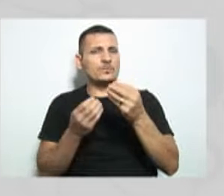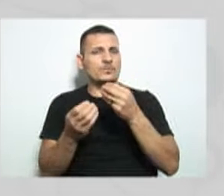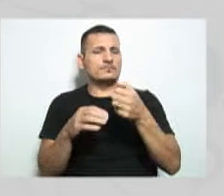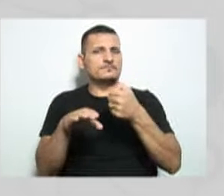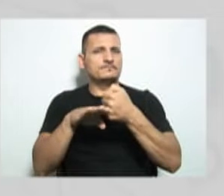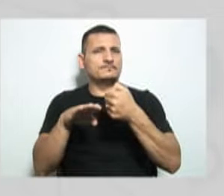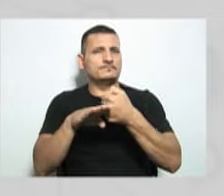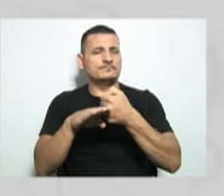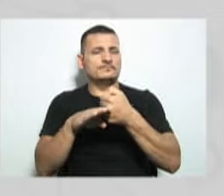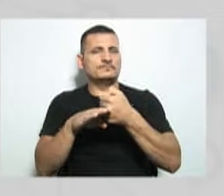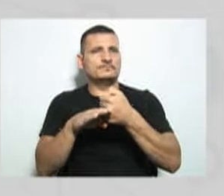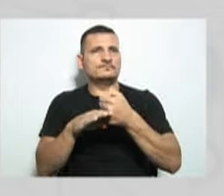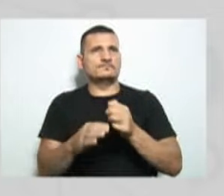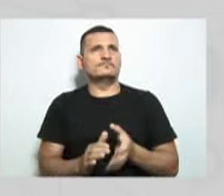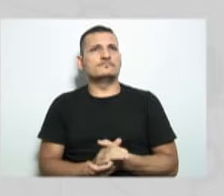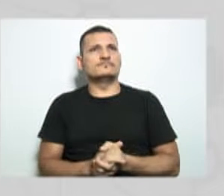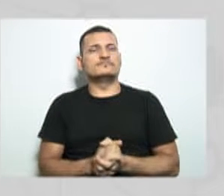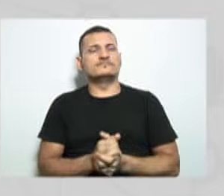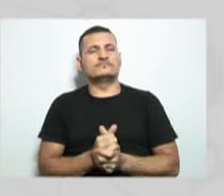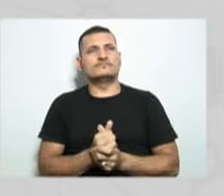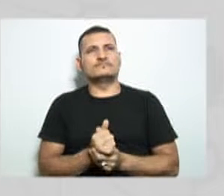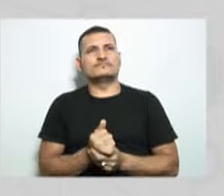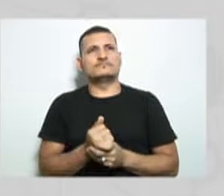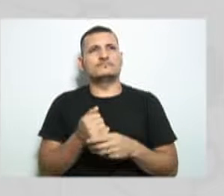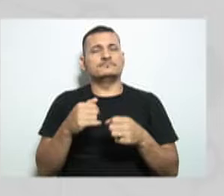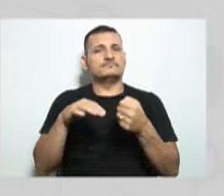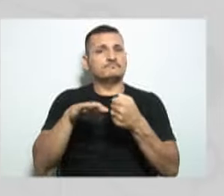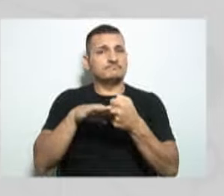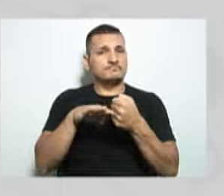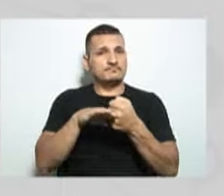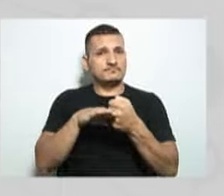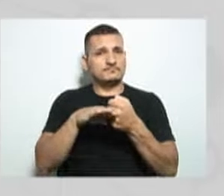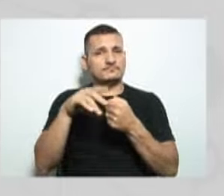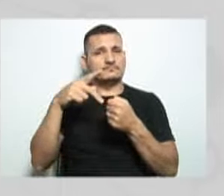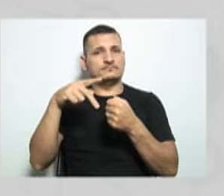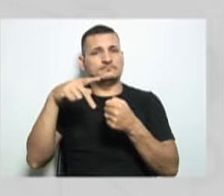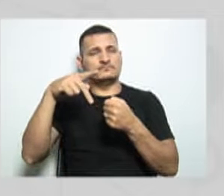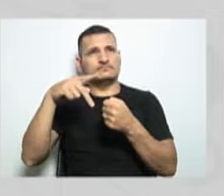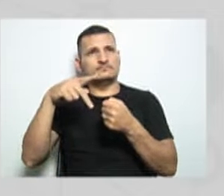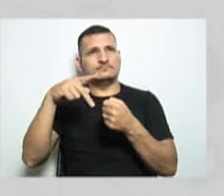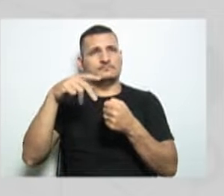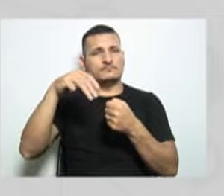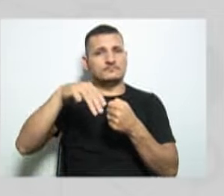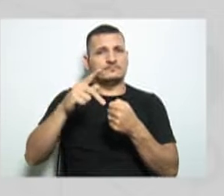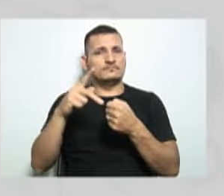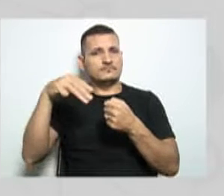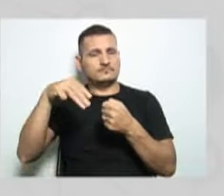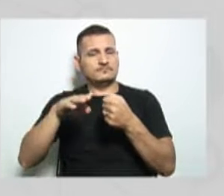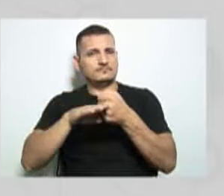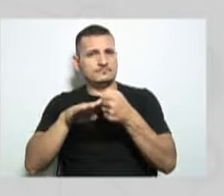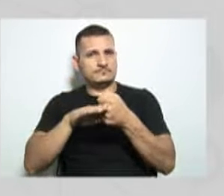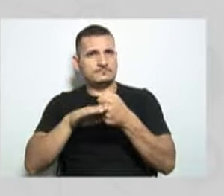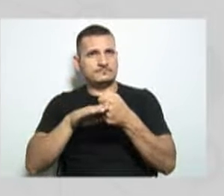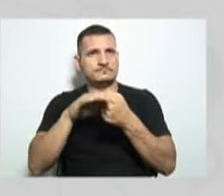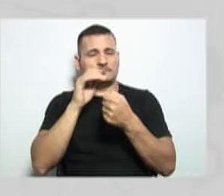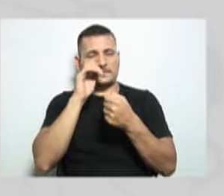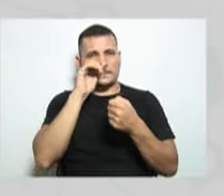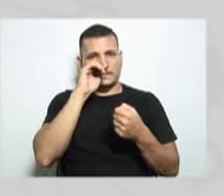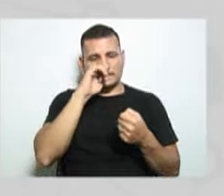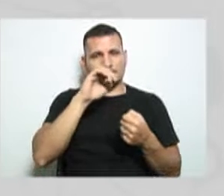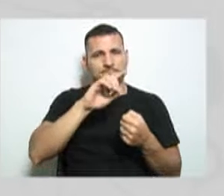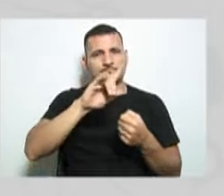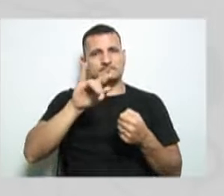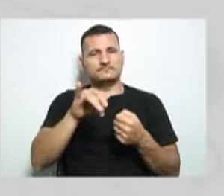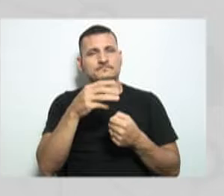mais interessante. Na média ponderada, eu faço o acréscimo no dia 3,